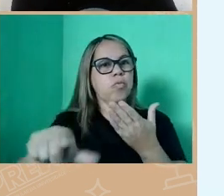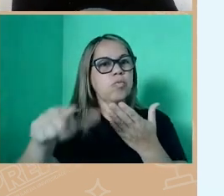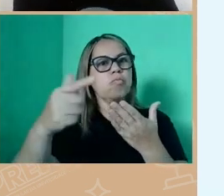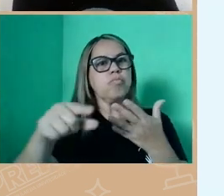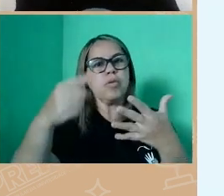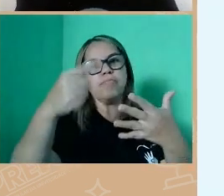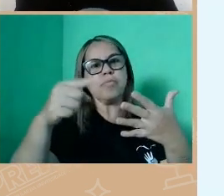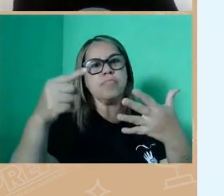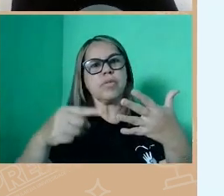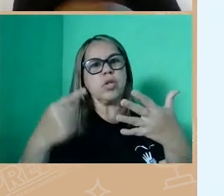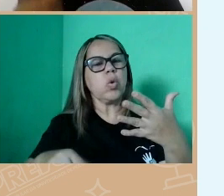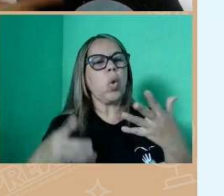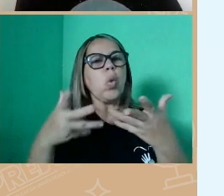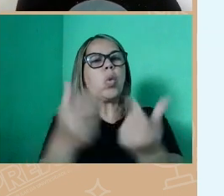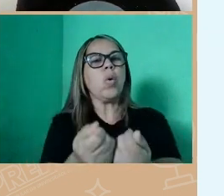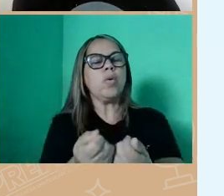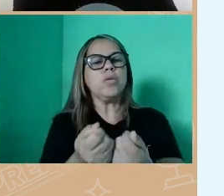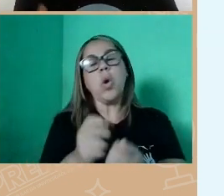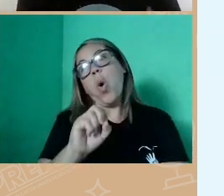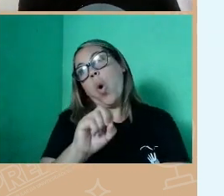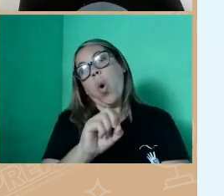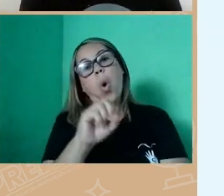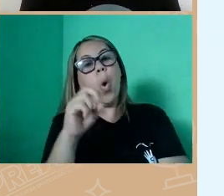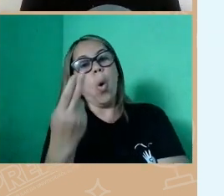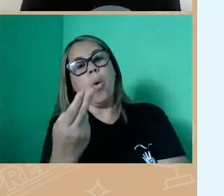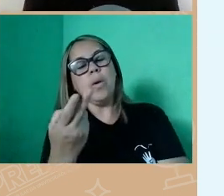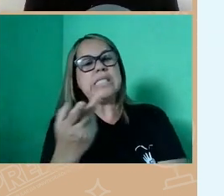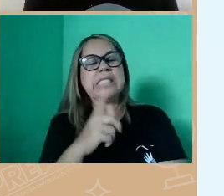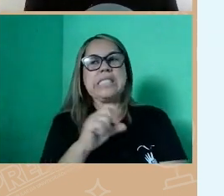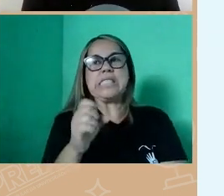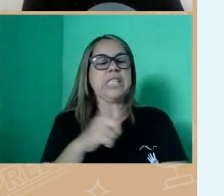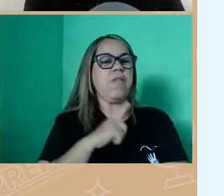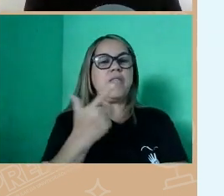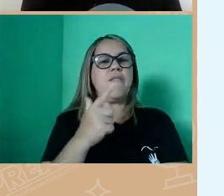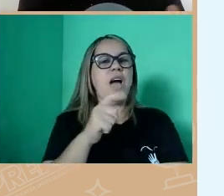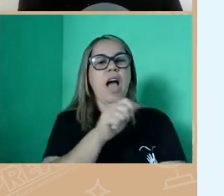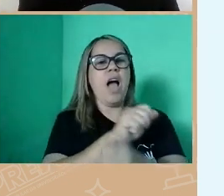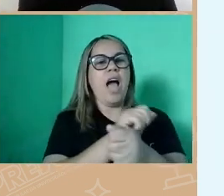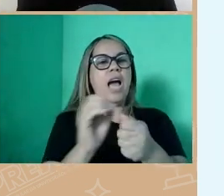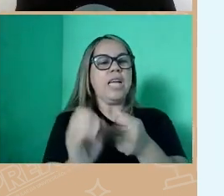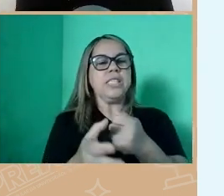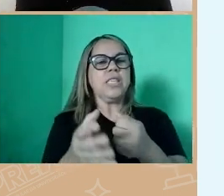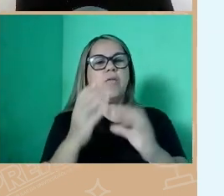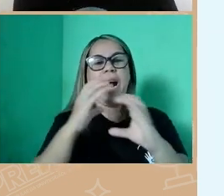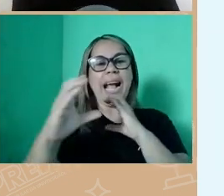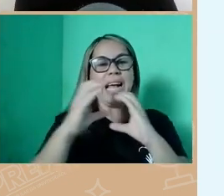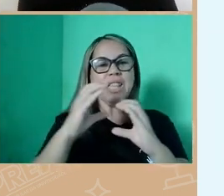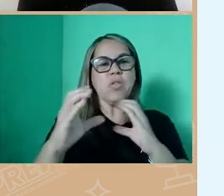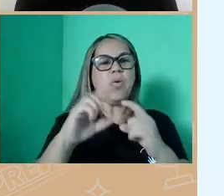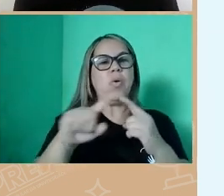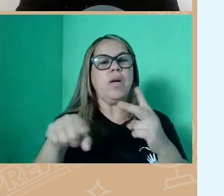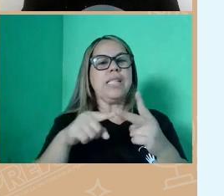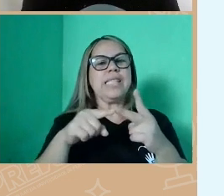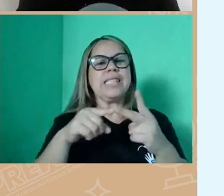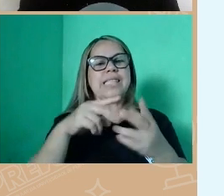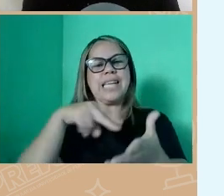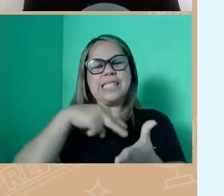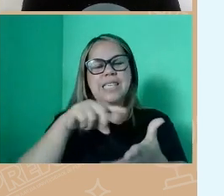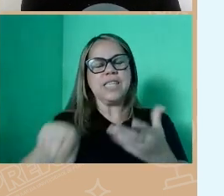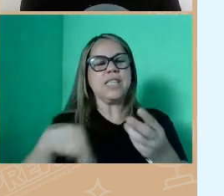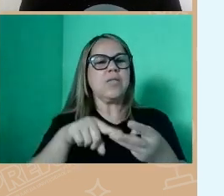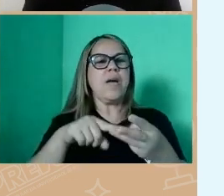os elementos. Ou, né? Se eu não usar esse artigo, cantor, dançarino, empresário, ele também